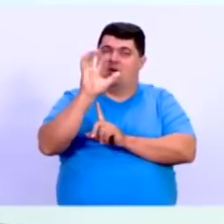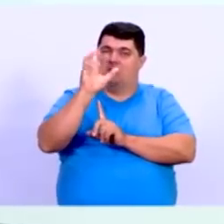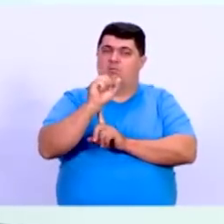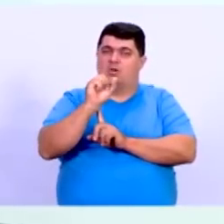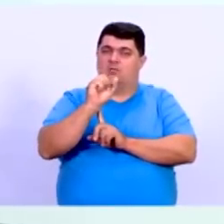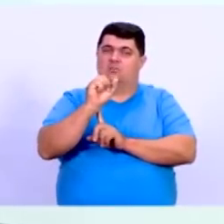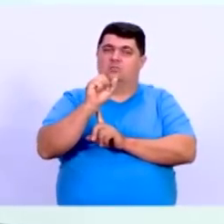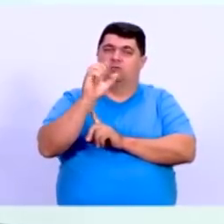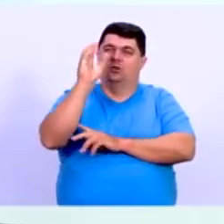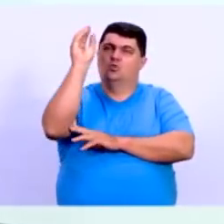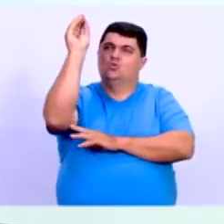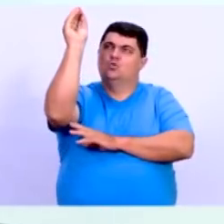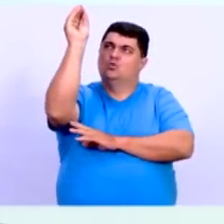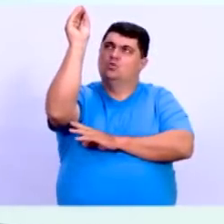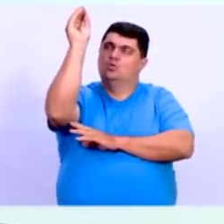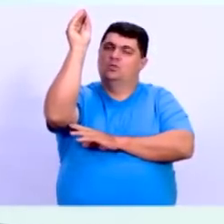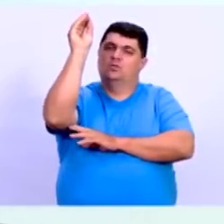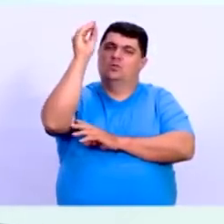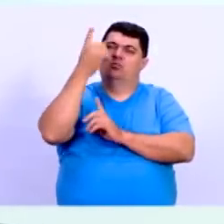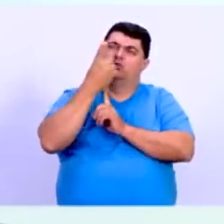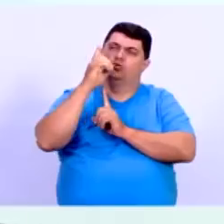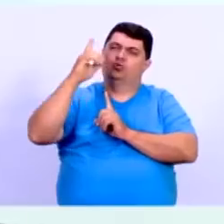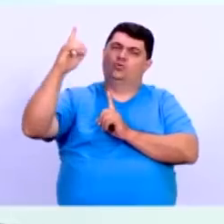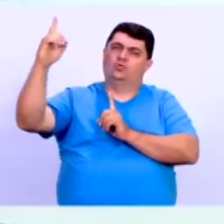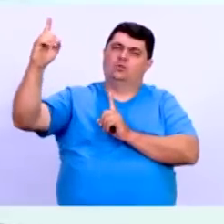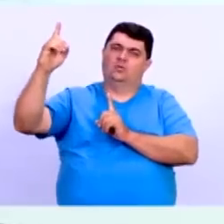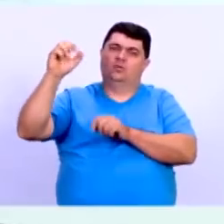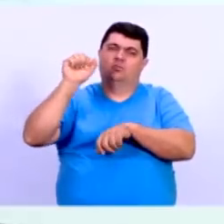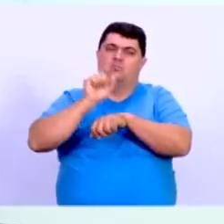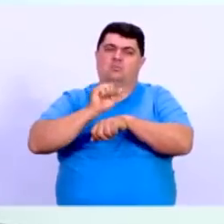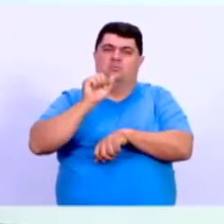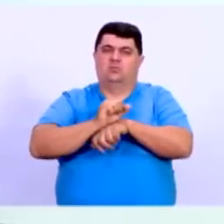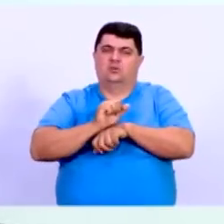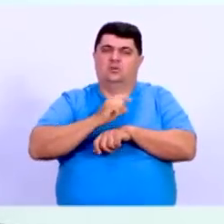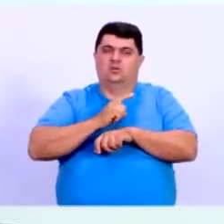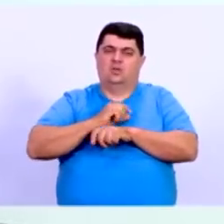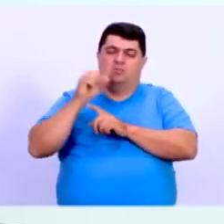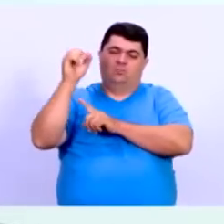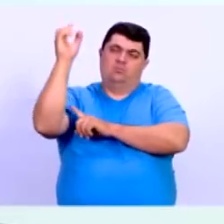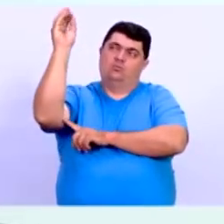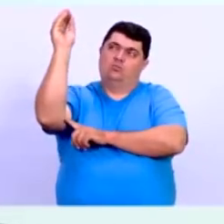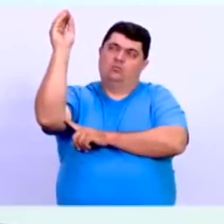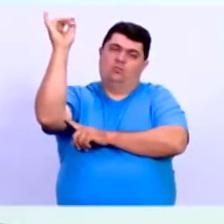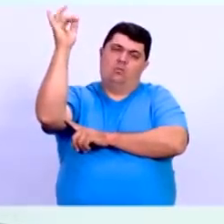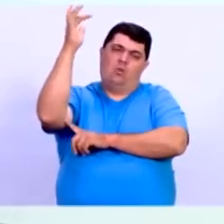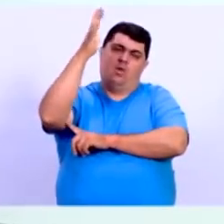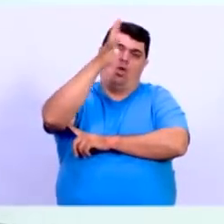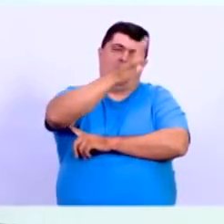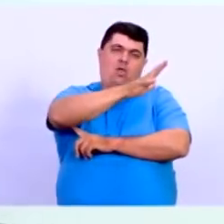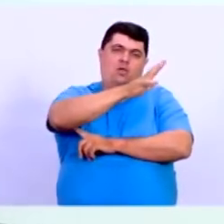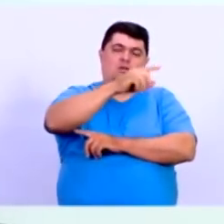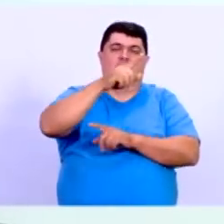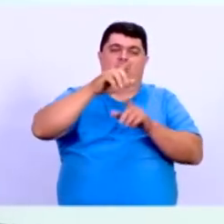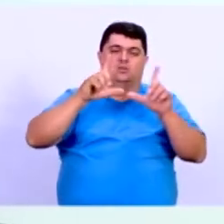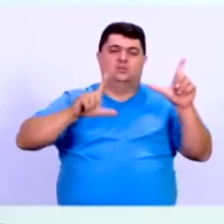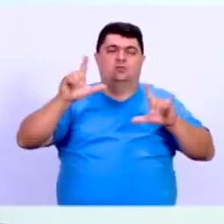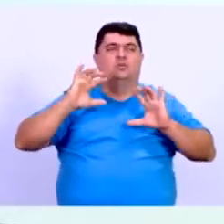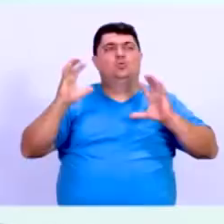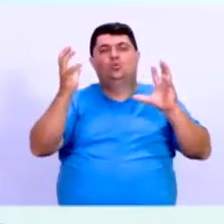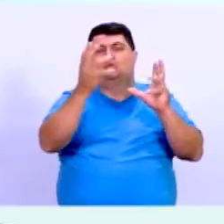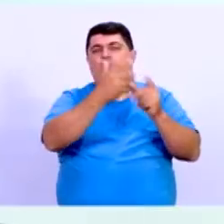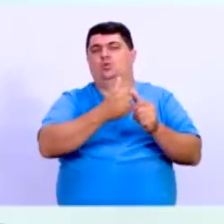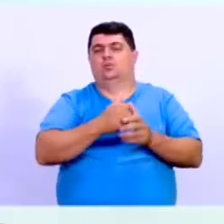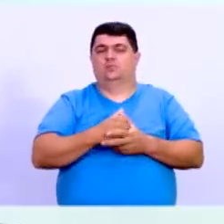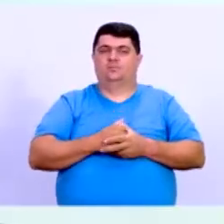Daquela antena que fica lá nas redondezas ali da tua cidade e que compartilha essa informação com o teu aparelho de televisão.